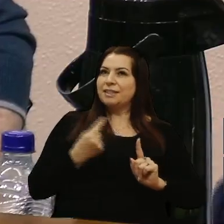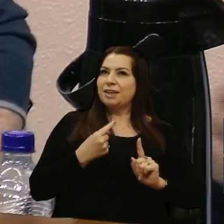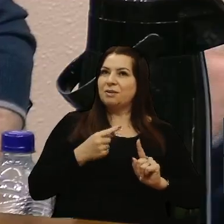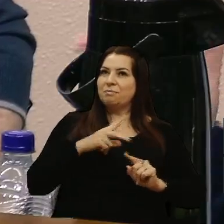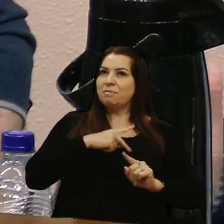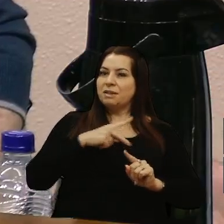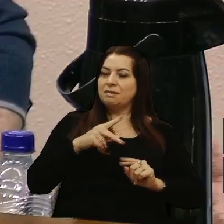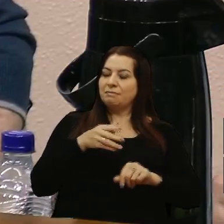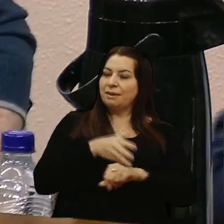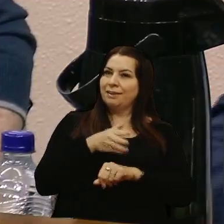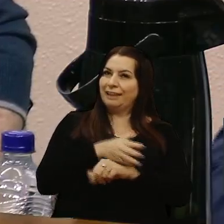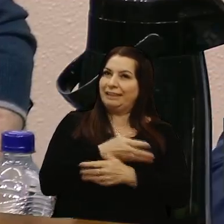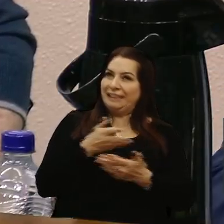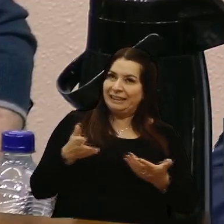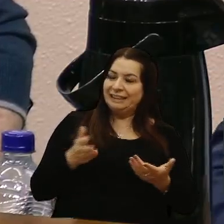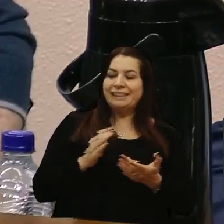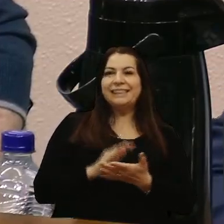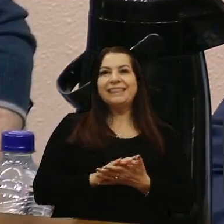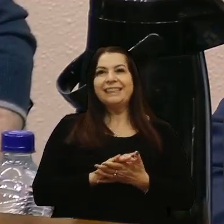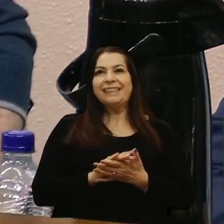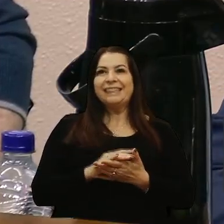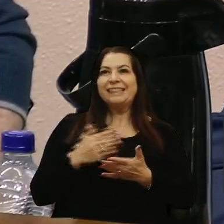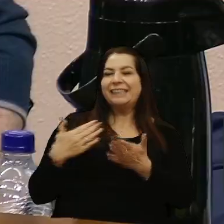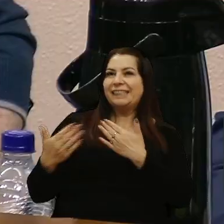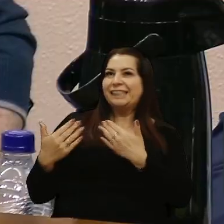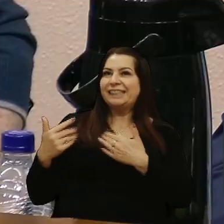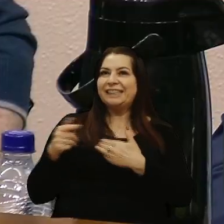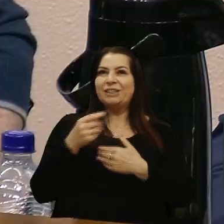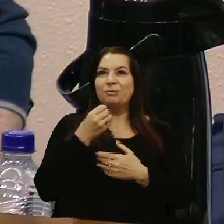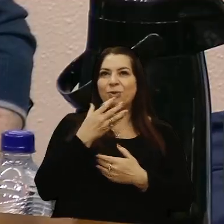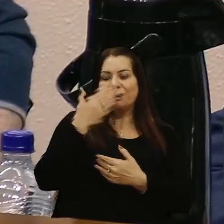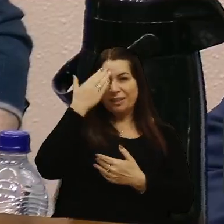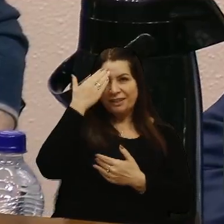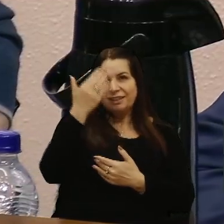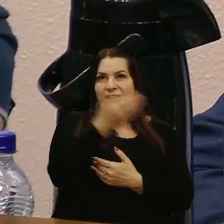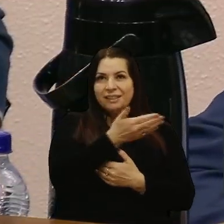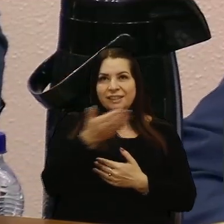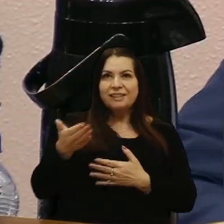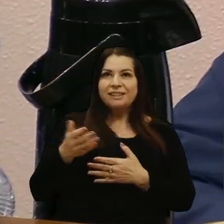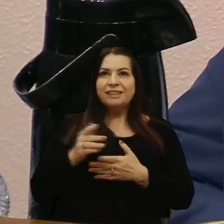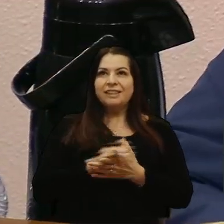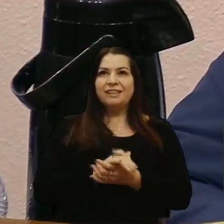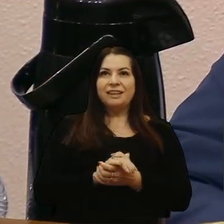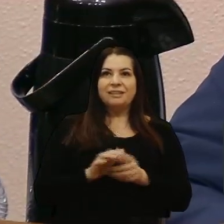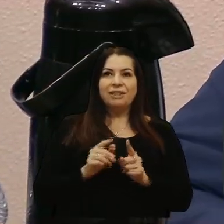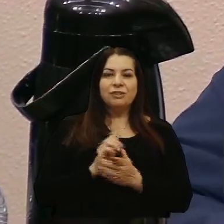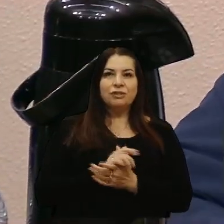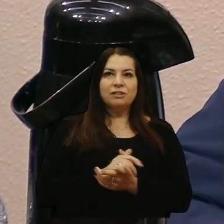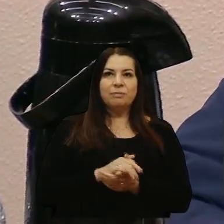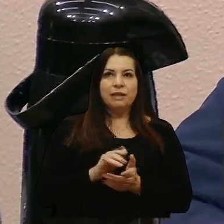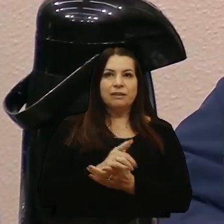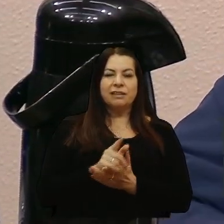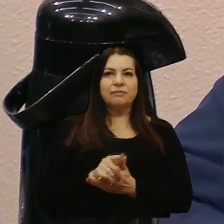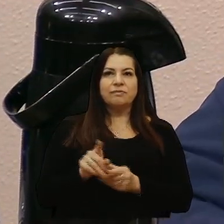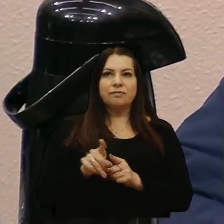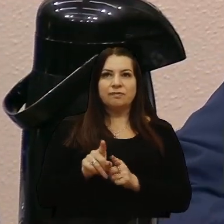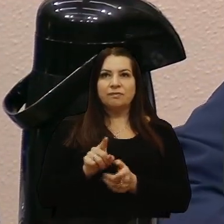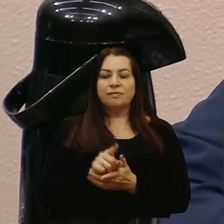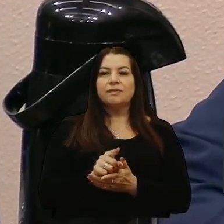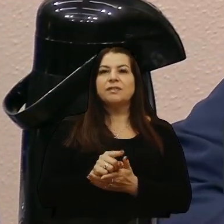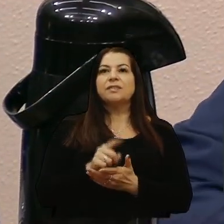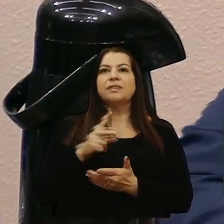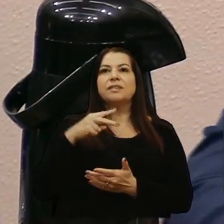presidência participativa, né? Dialógica aqui, muito bom. Agradeço as vossas excelências. Com a palavra,